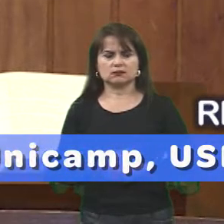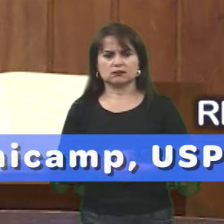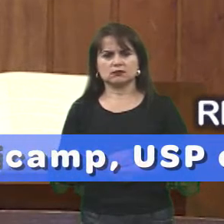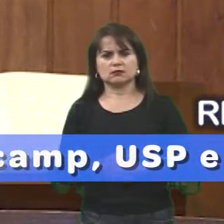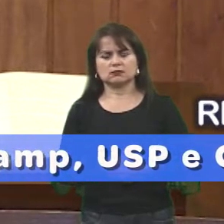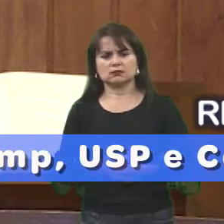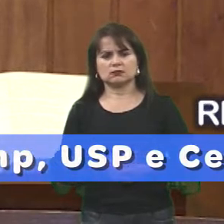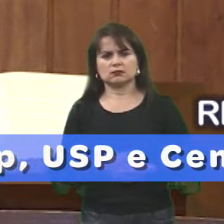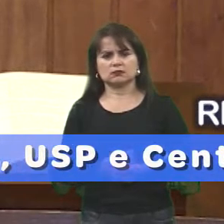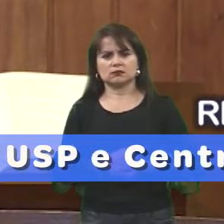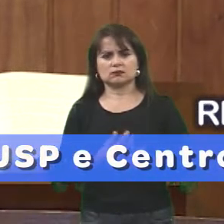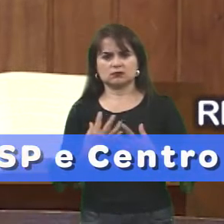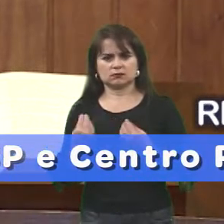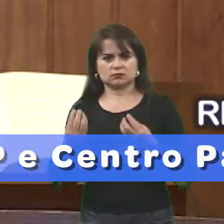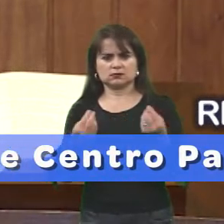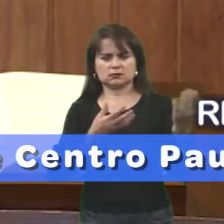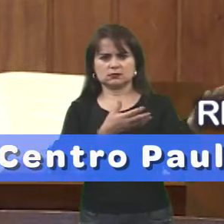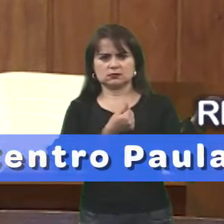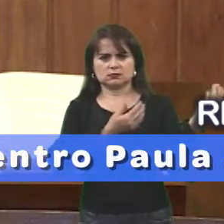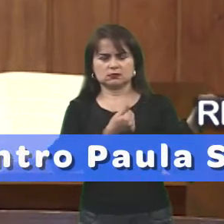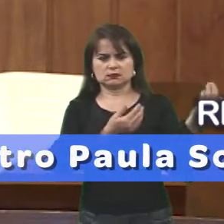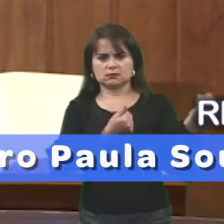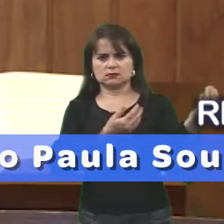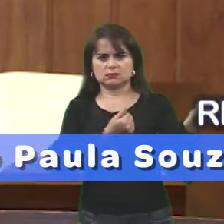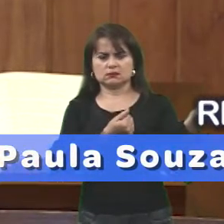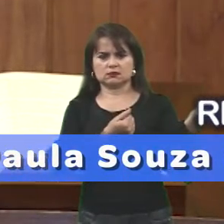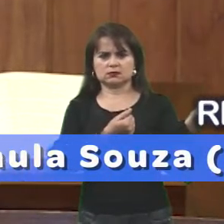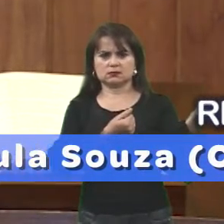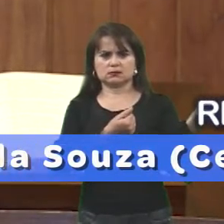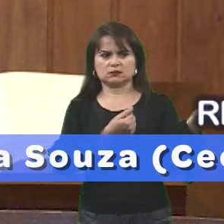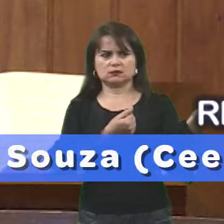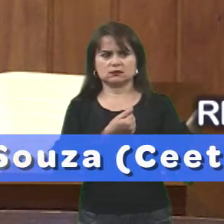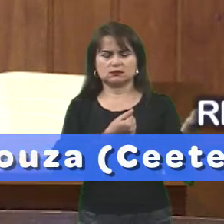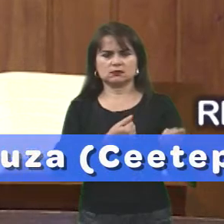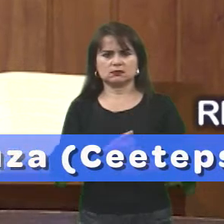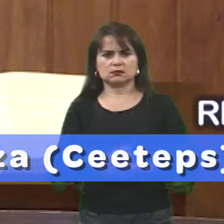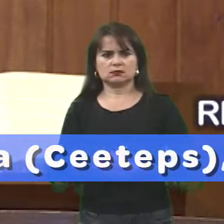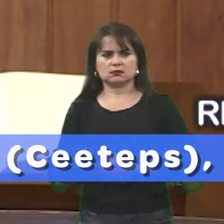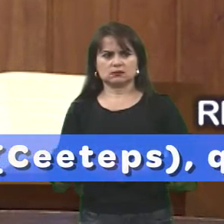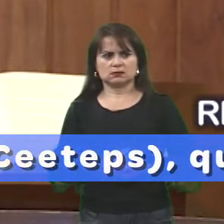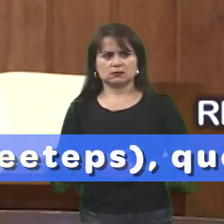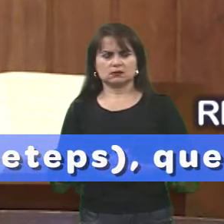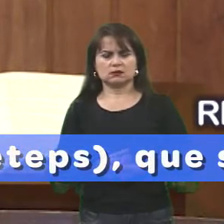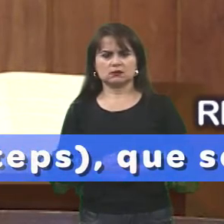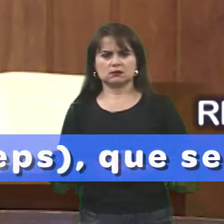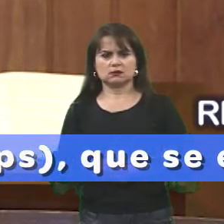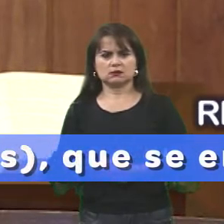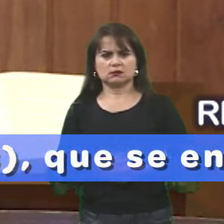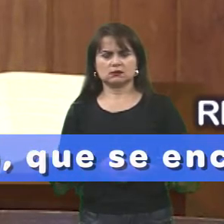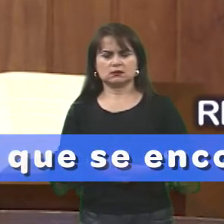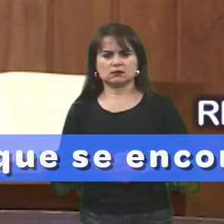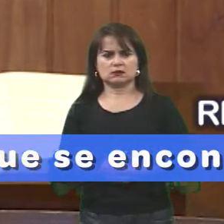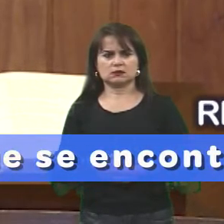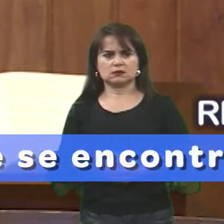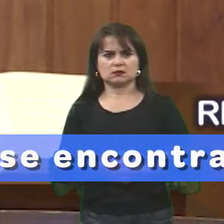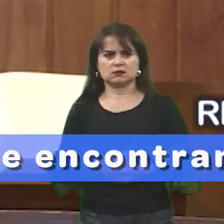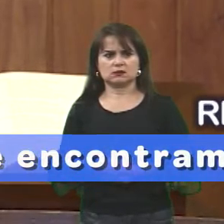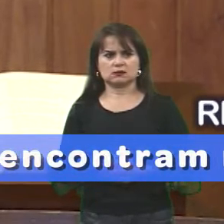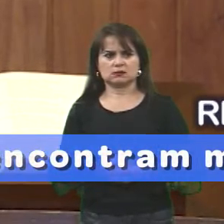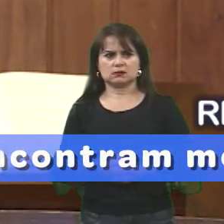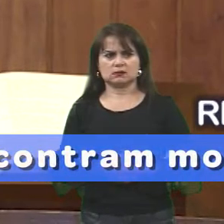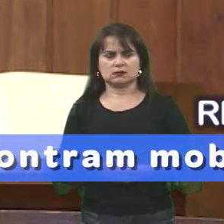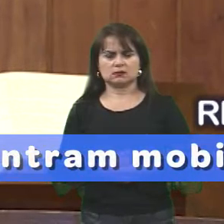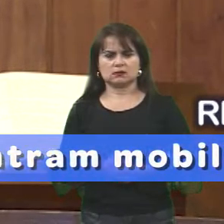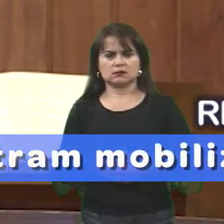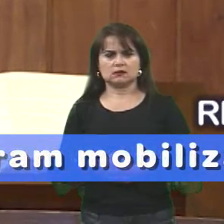a maioria dos jovens oriundos da escola pública hoje, eles se encaminham para o